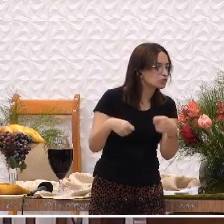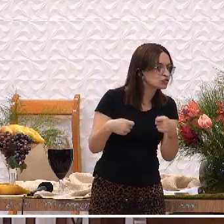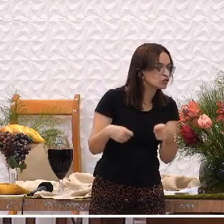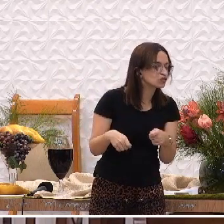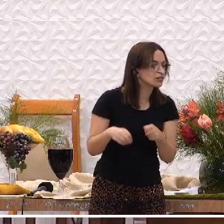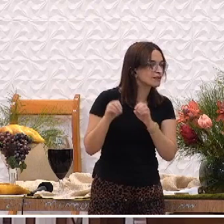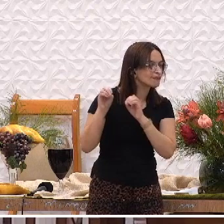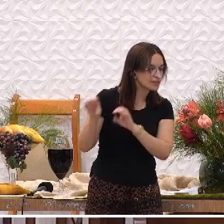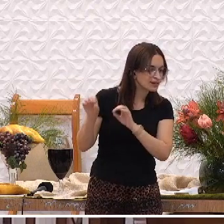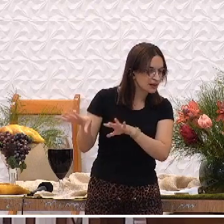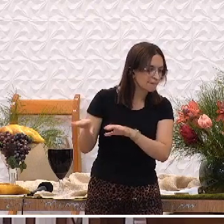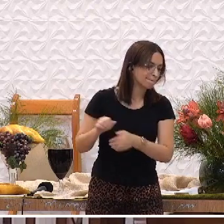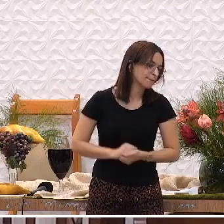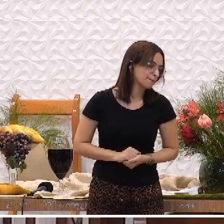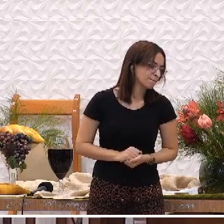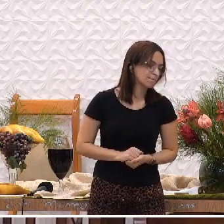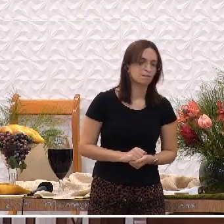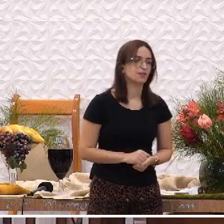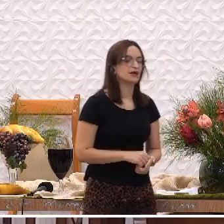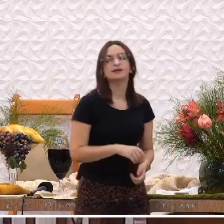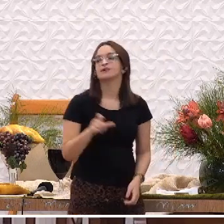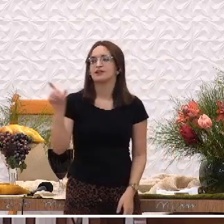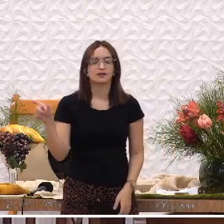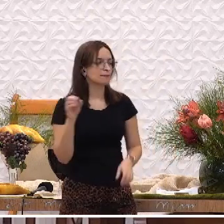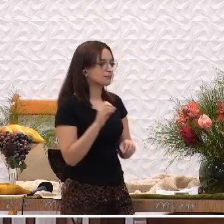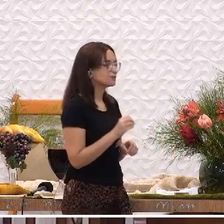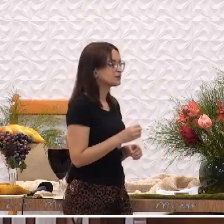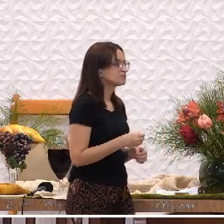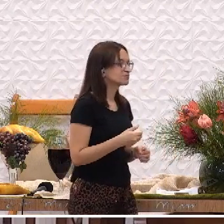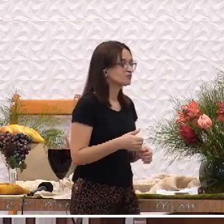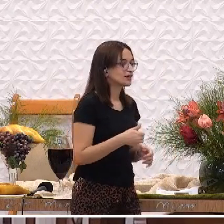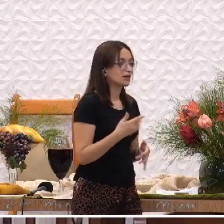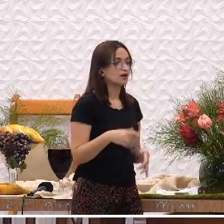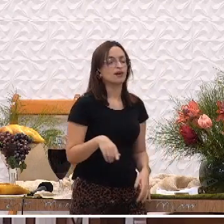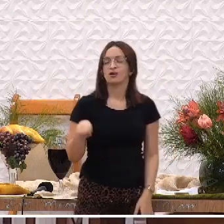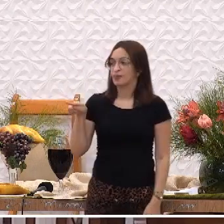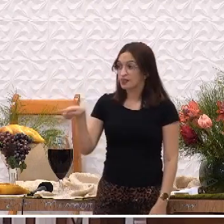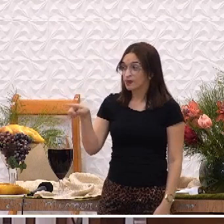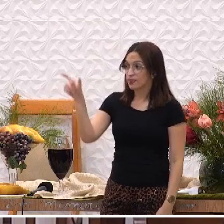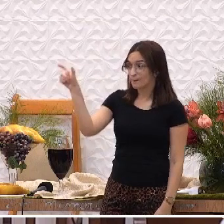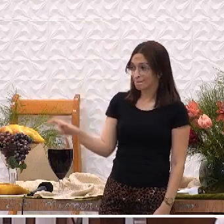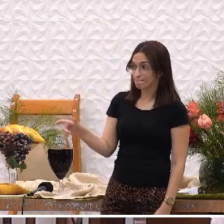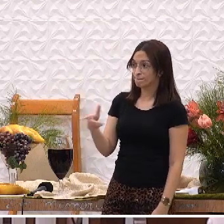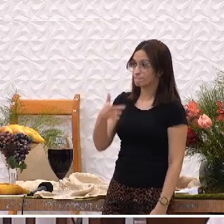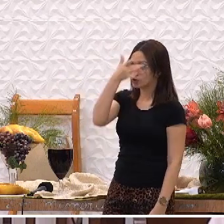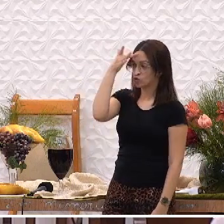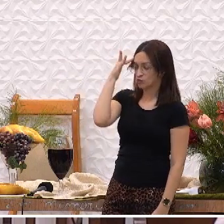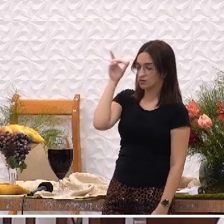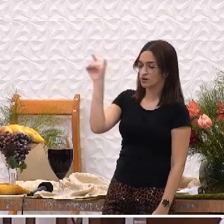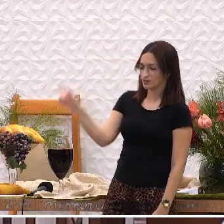aí, a escolha é muito livre, né? A gente vai basicamente mostrar e falar, tem essas pessoas aqui, fiquem à vontade.